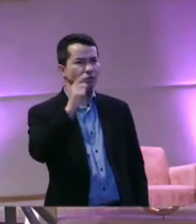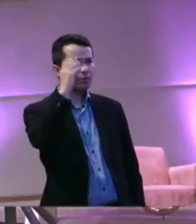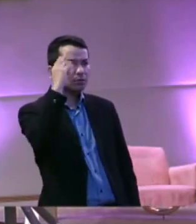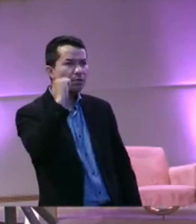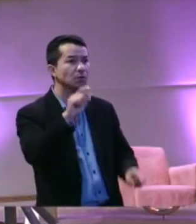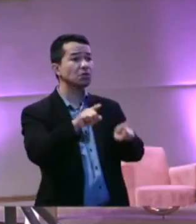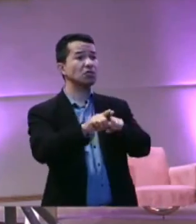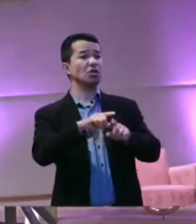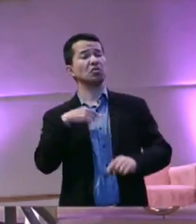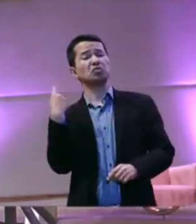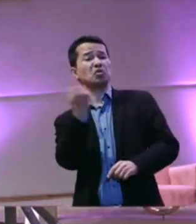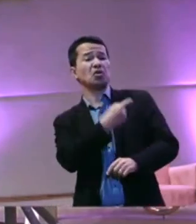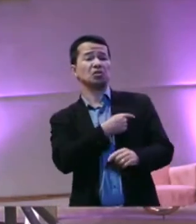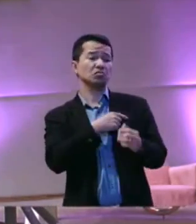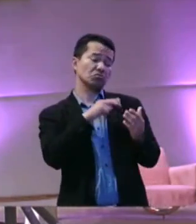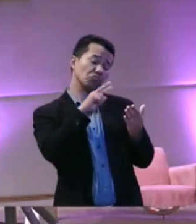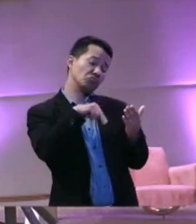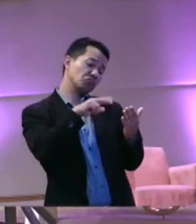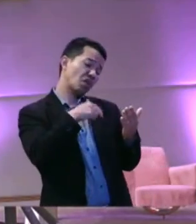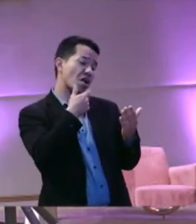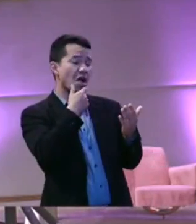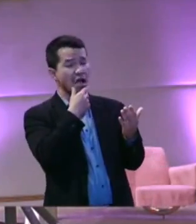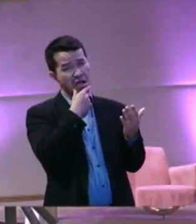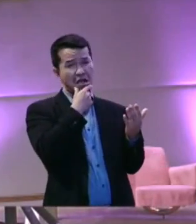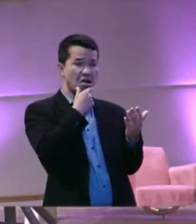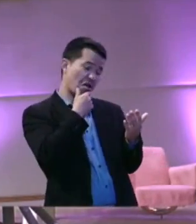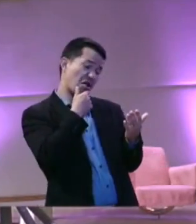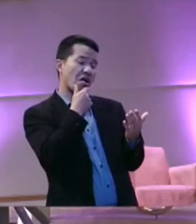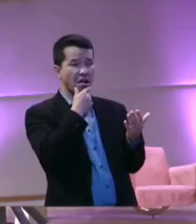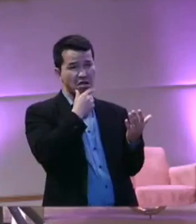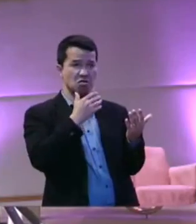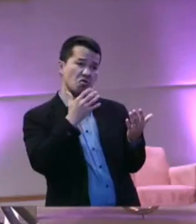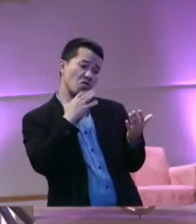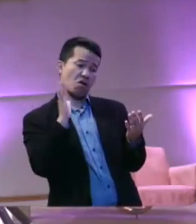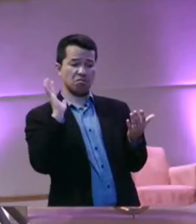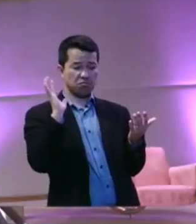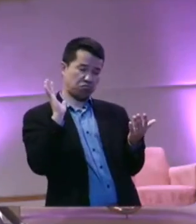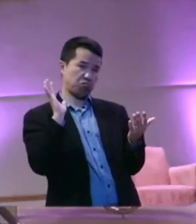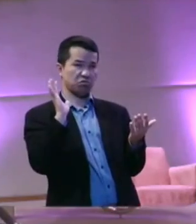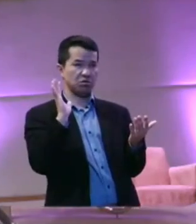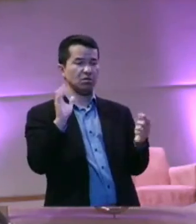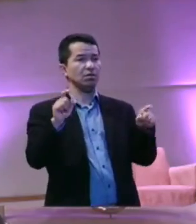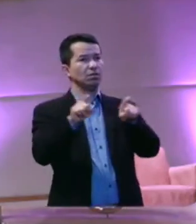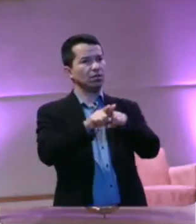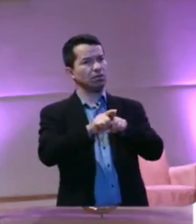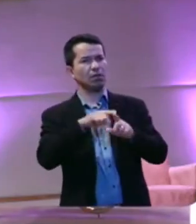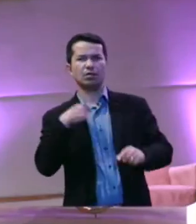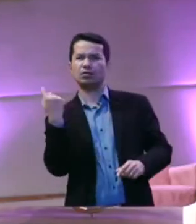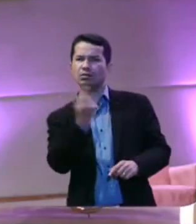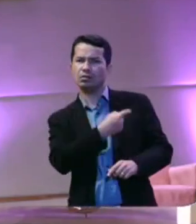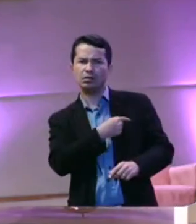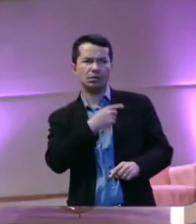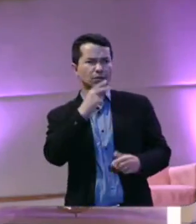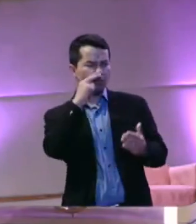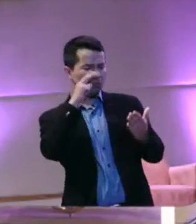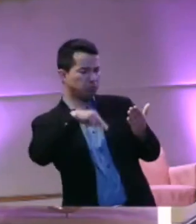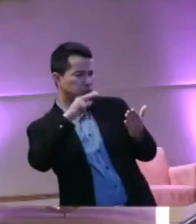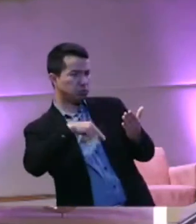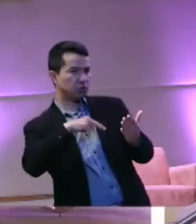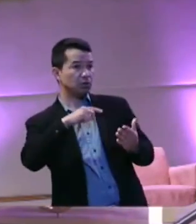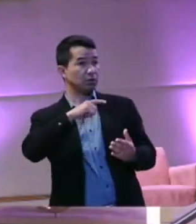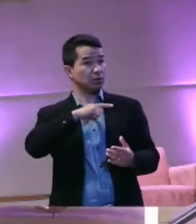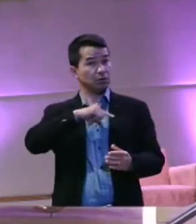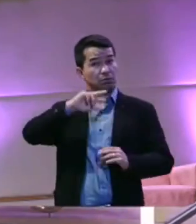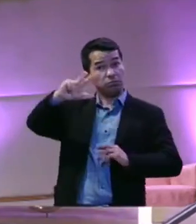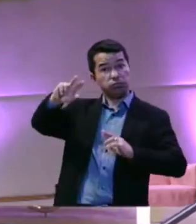chocante, porque ele foi escrito por um grupo de religiosos que nós conhecemos, os escribas, os fariseus da época,